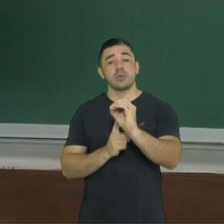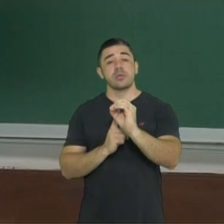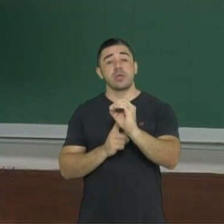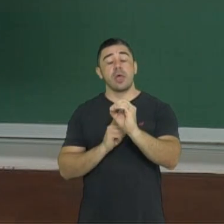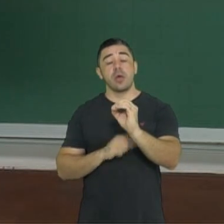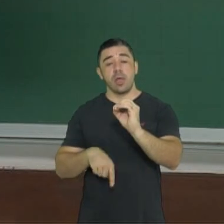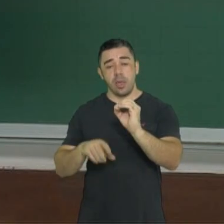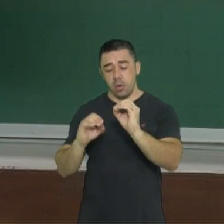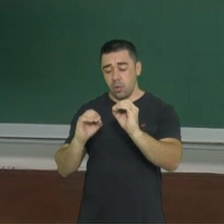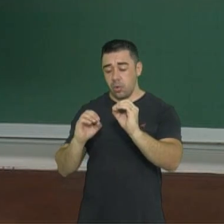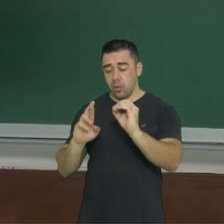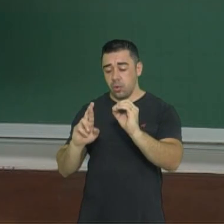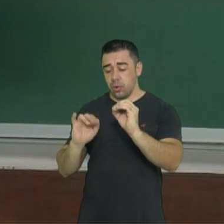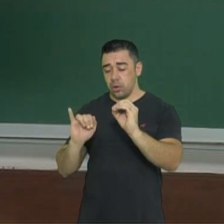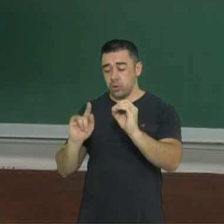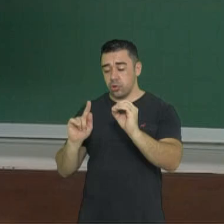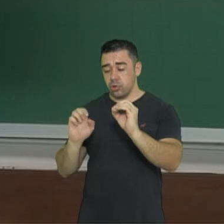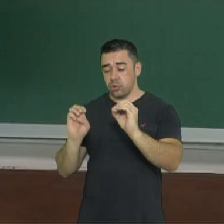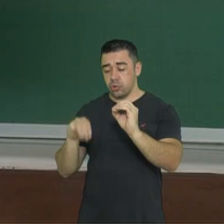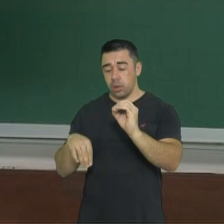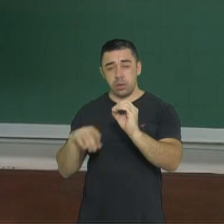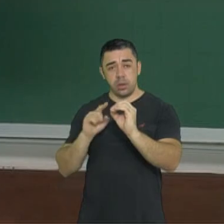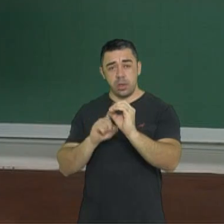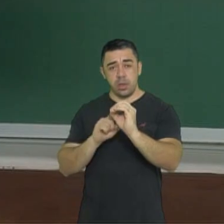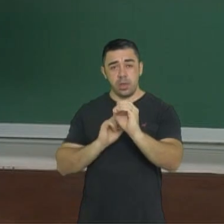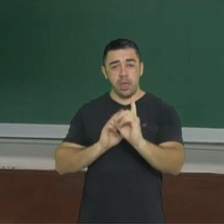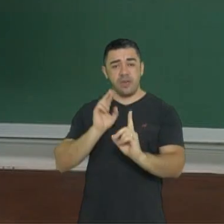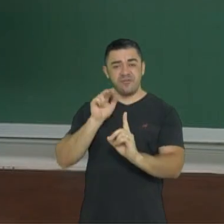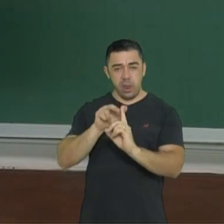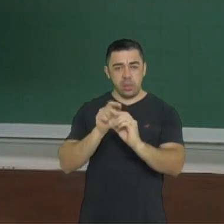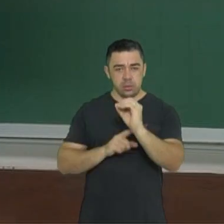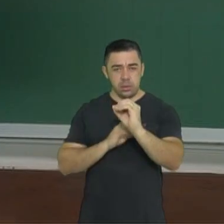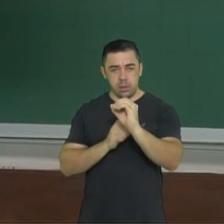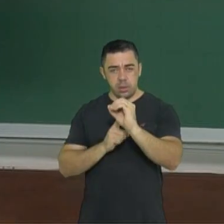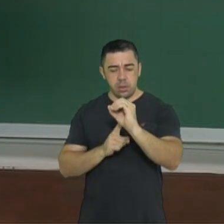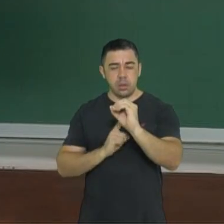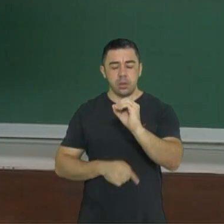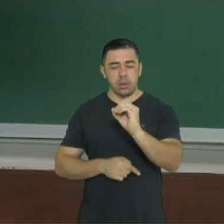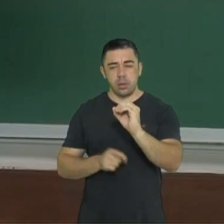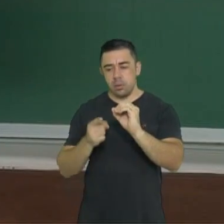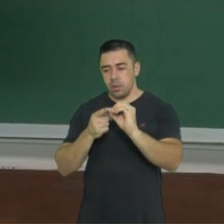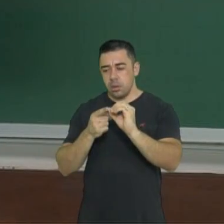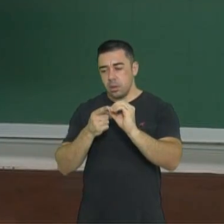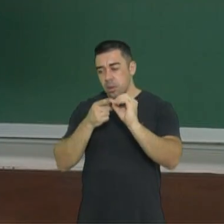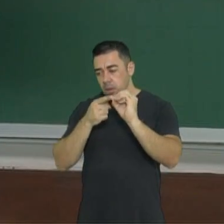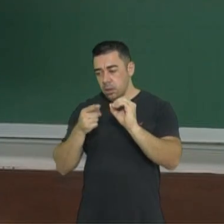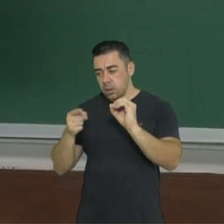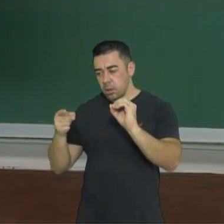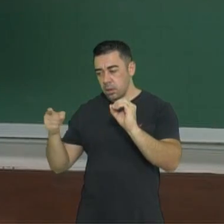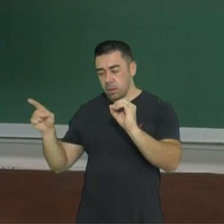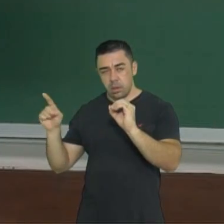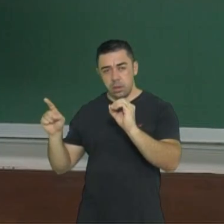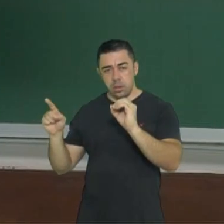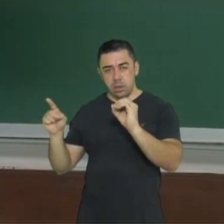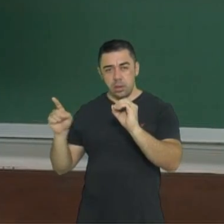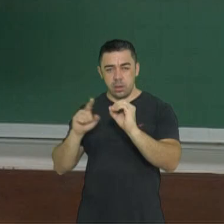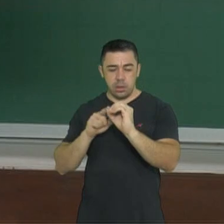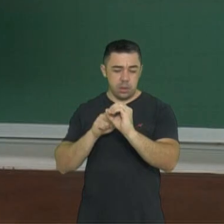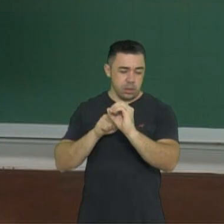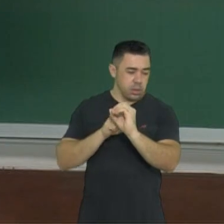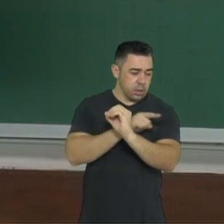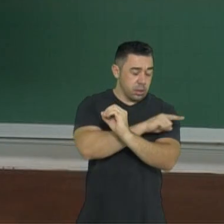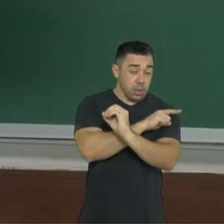o nosso. Referencial tudo que tá esquerda porque eu tô falando uma reta numérica horizontal é negativo